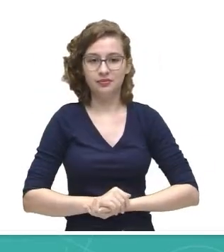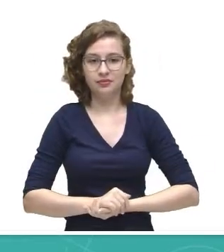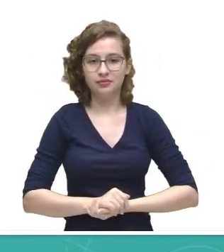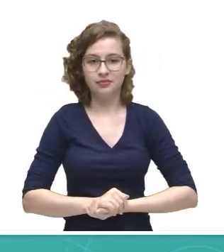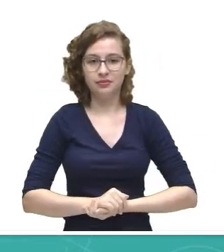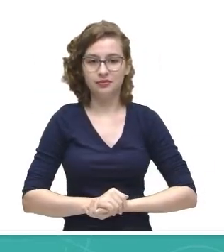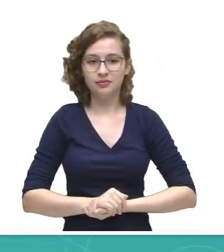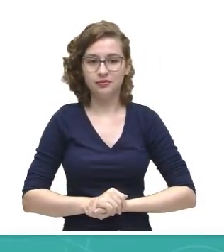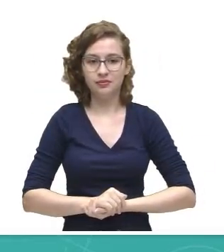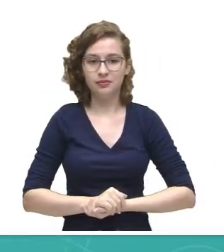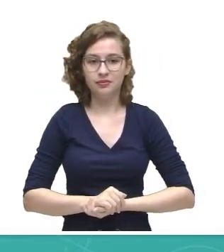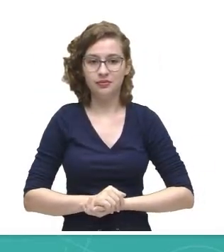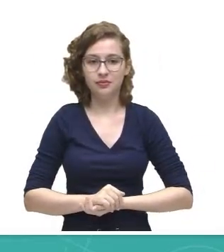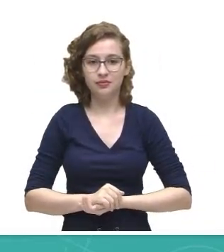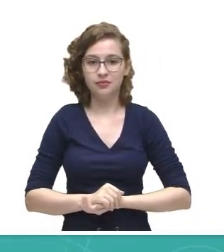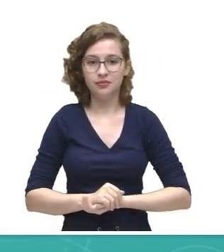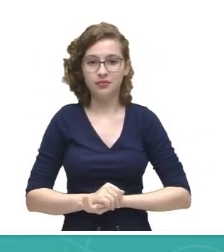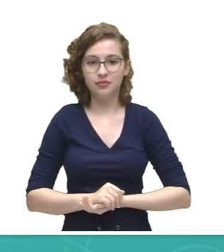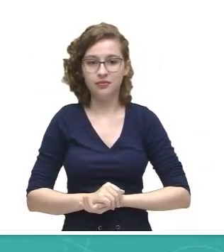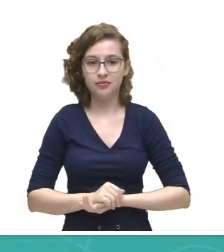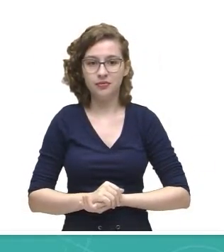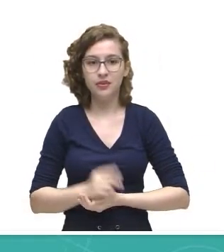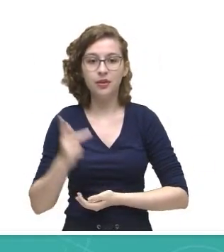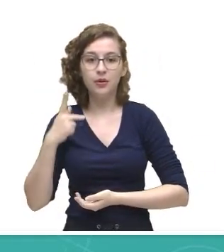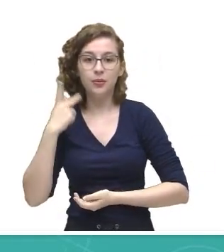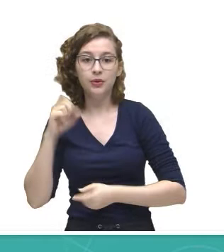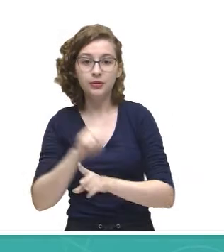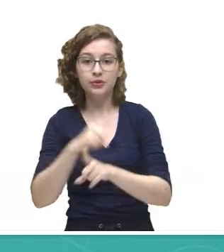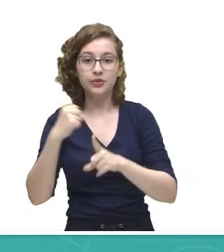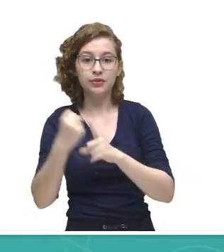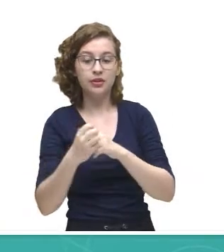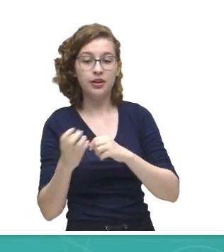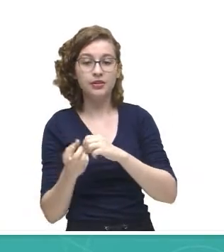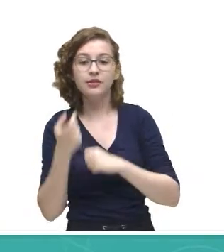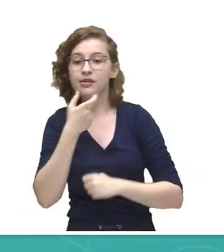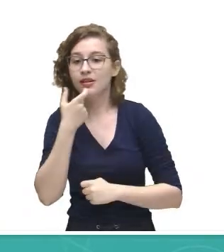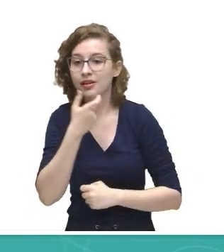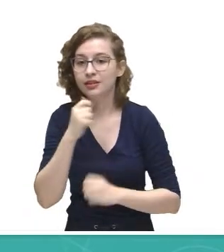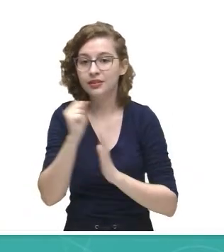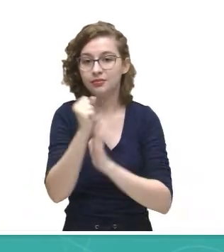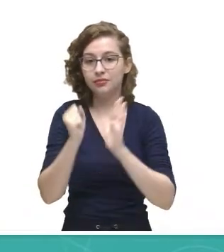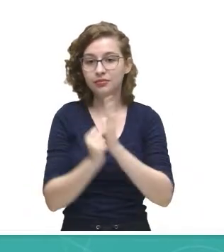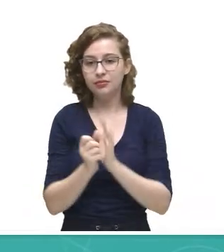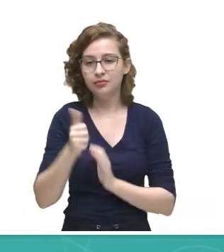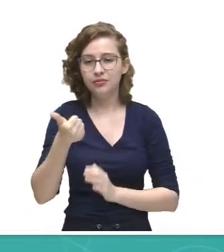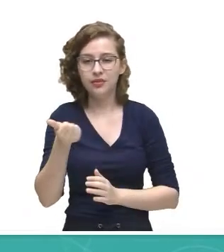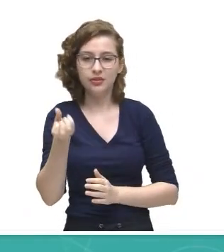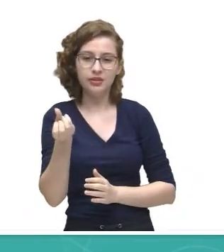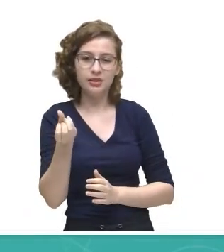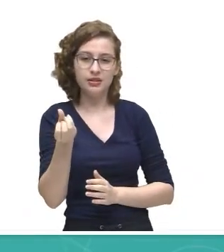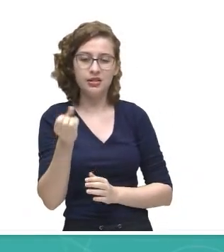do século 16, isso mesmo, lá aproximadamente ali por